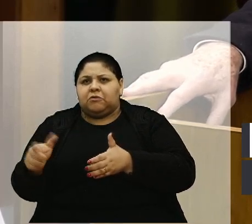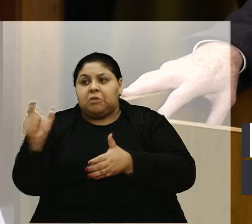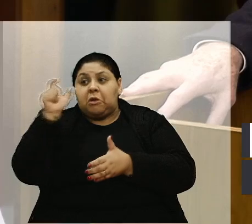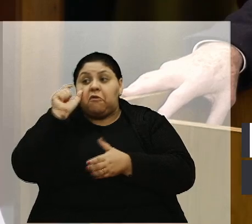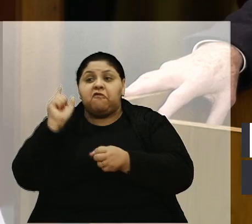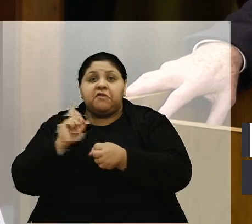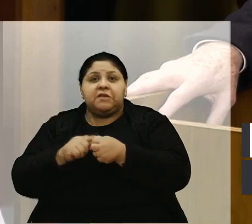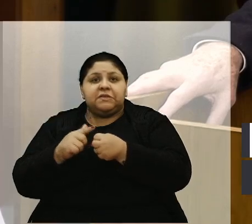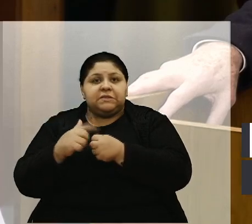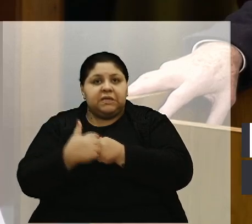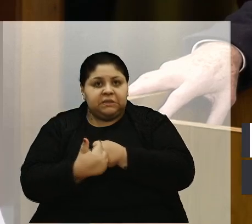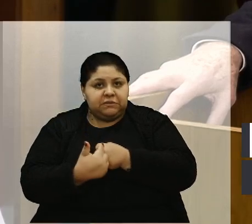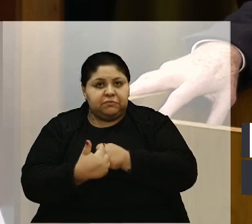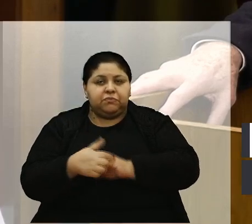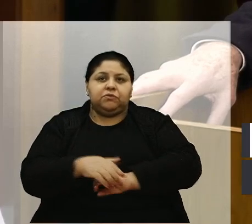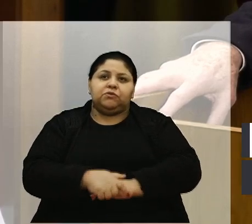cidade.